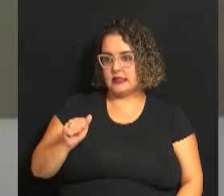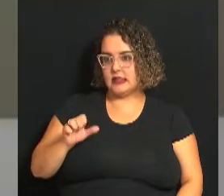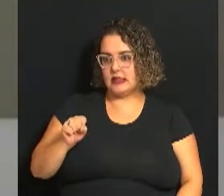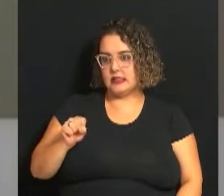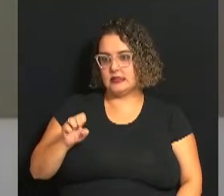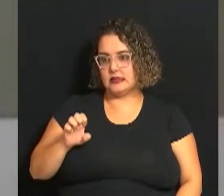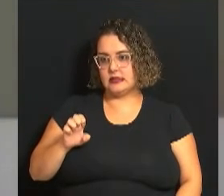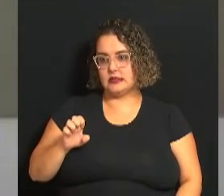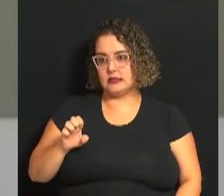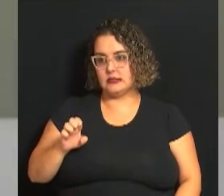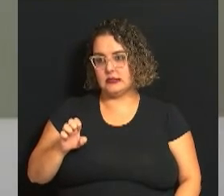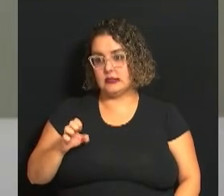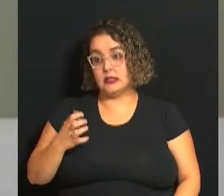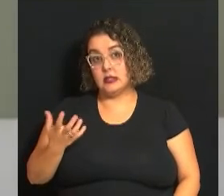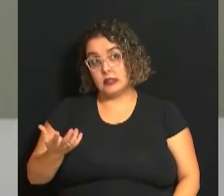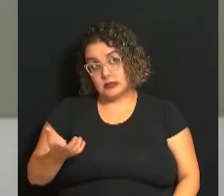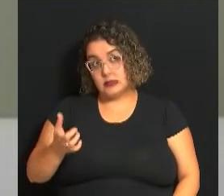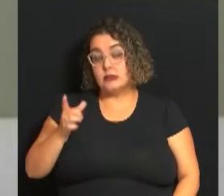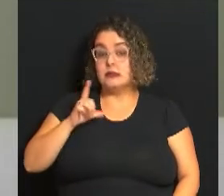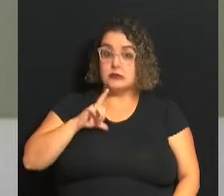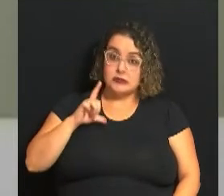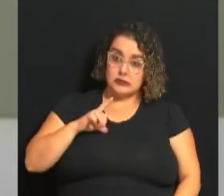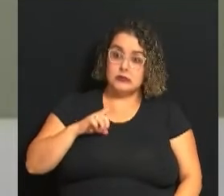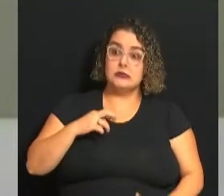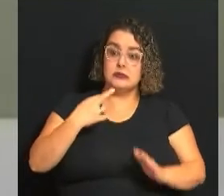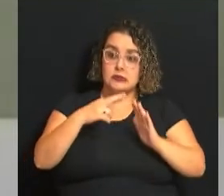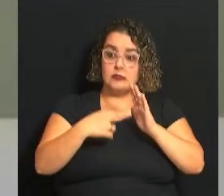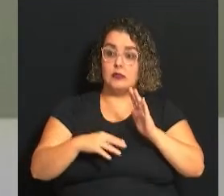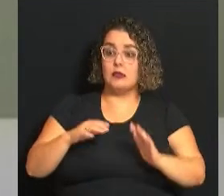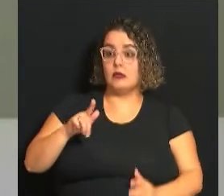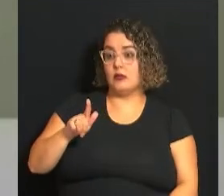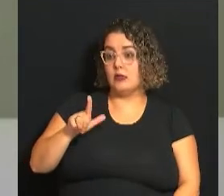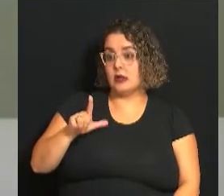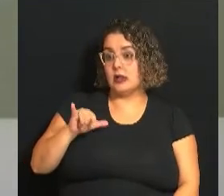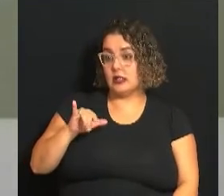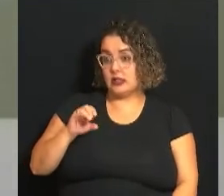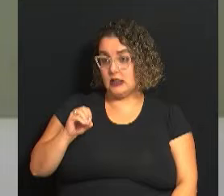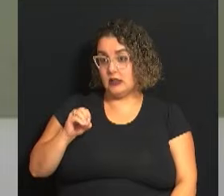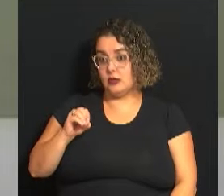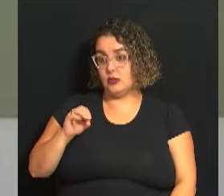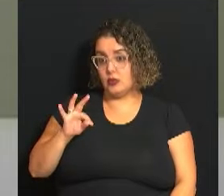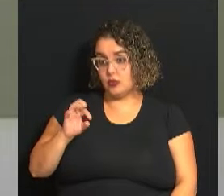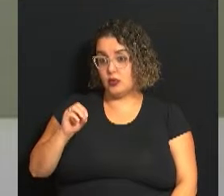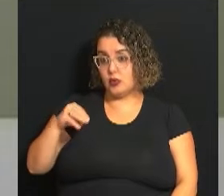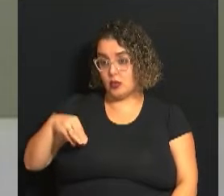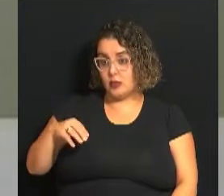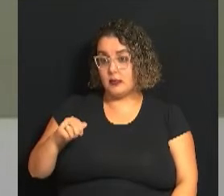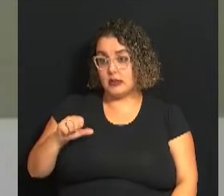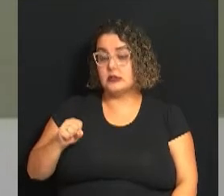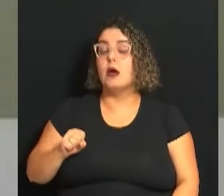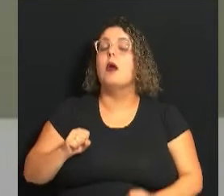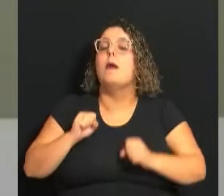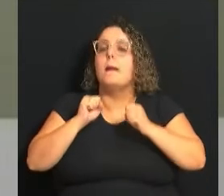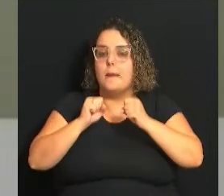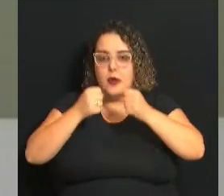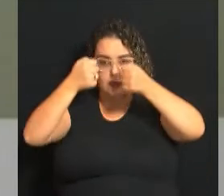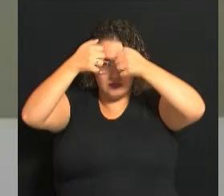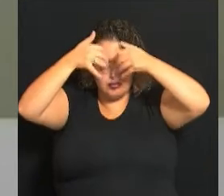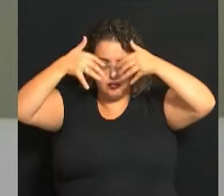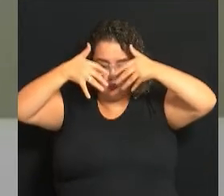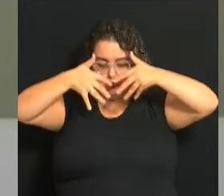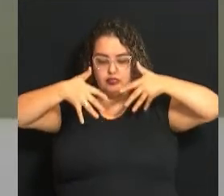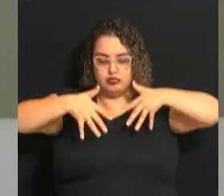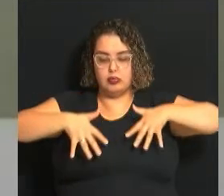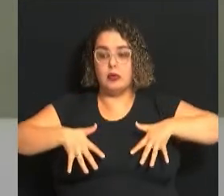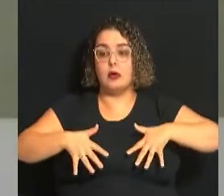Sim, tem relatos que os glioblastomas podem metastatizar fora do cérebro,